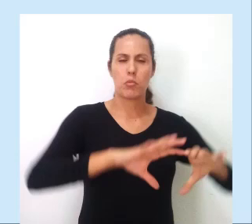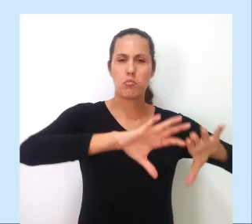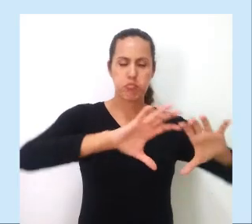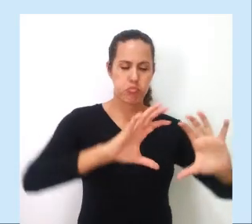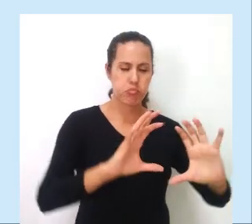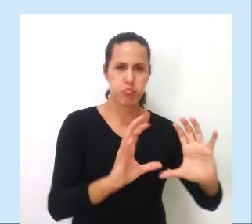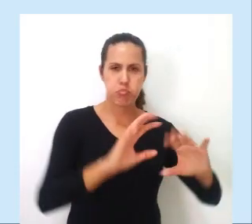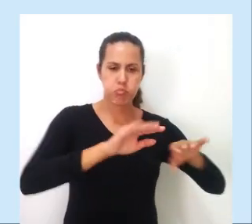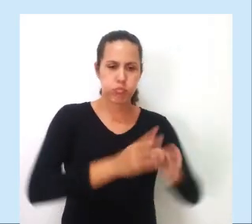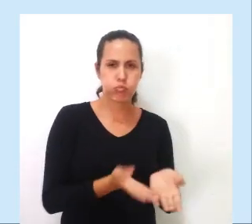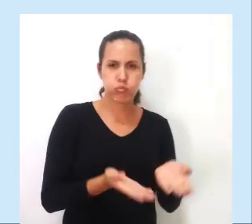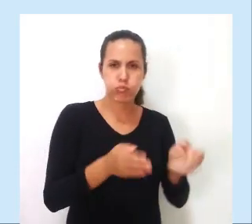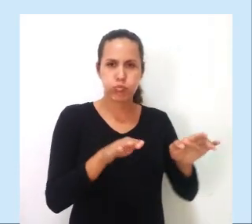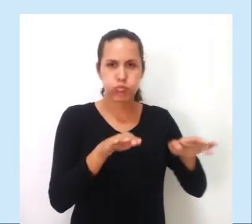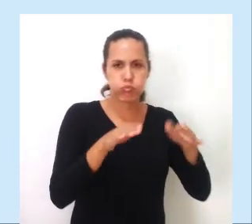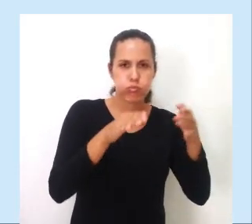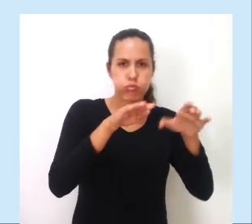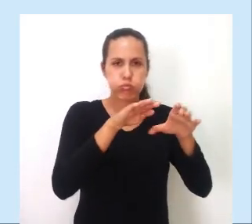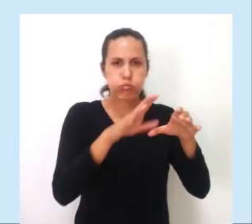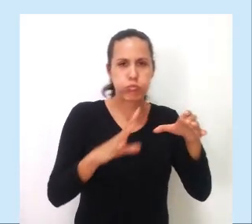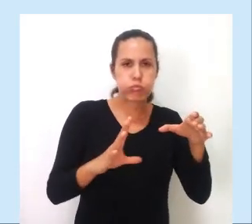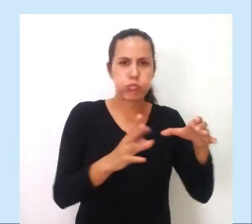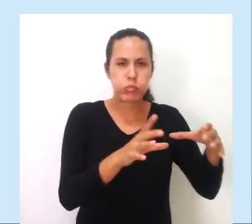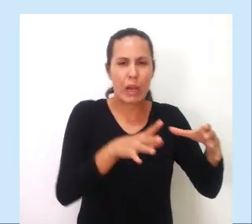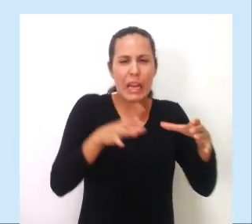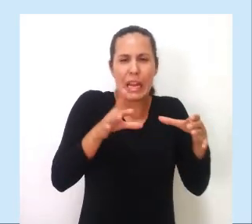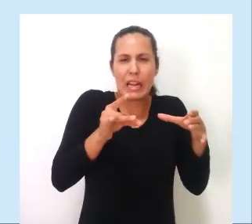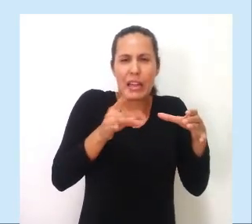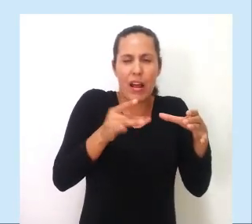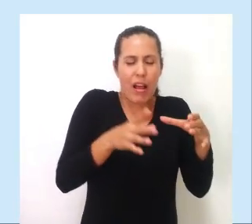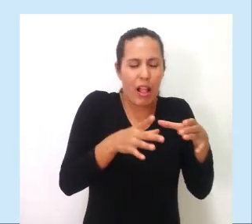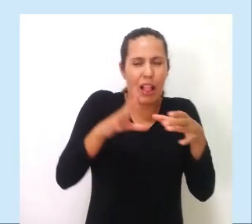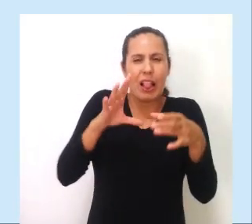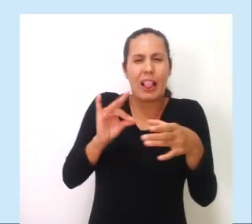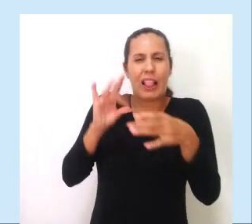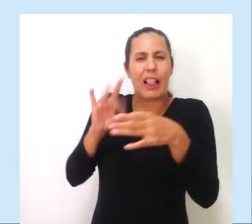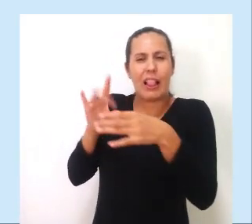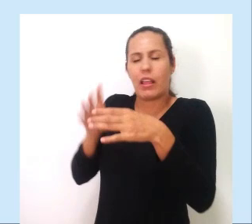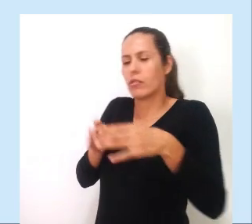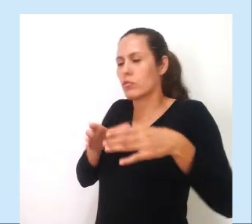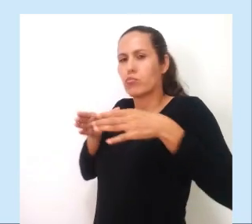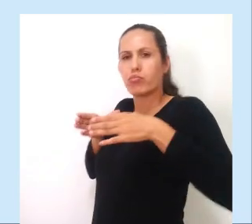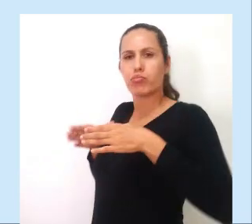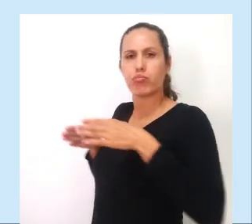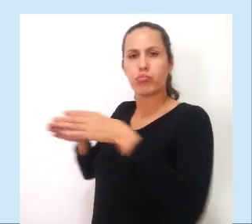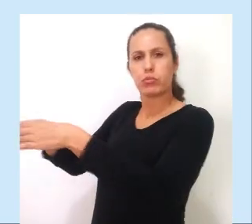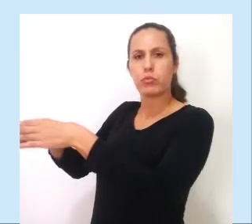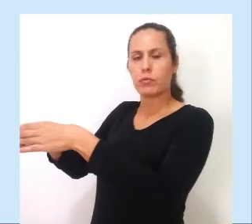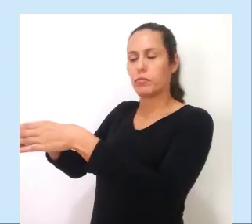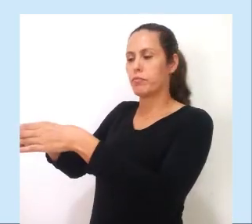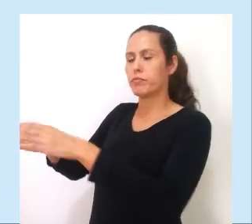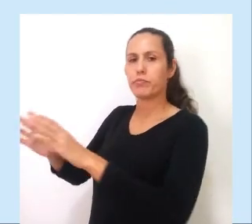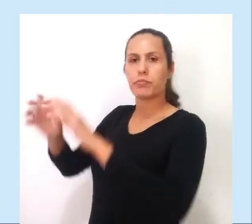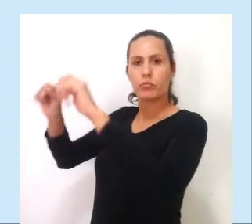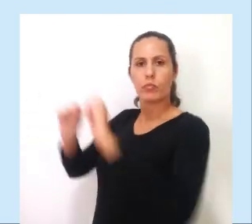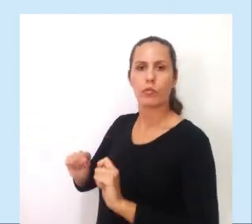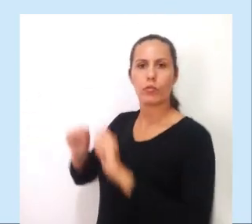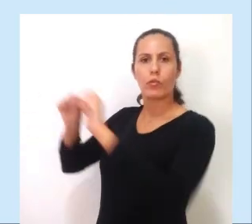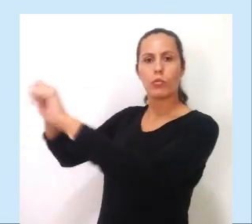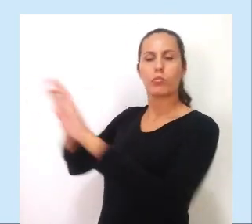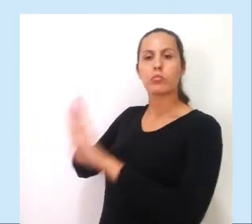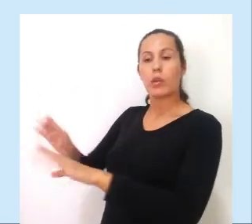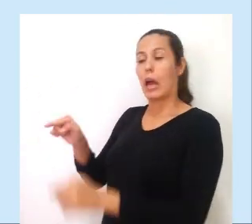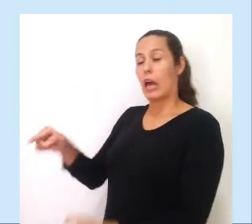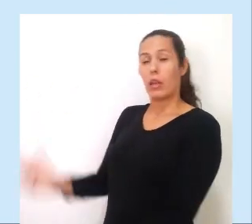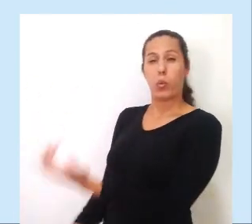coloca no forno de moringa a uma determinada temperatura, o que é que vai acontecer? Vai ter um cozimento,